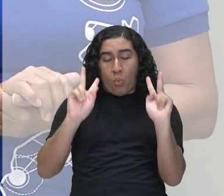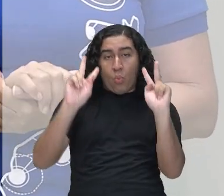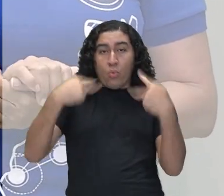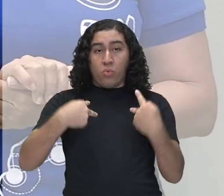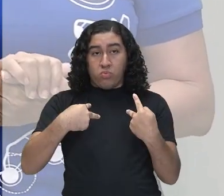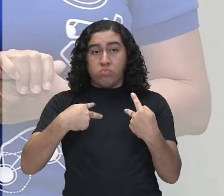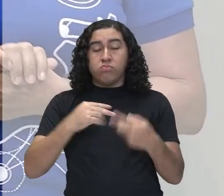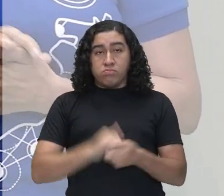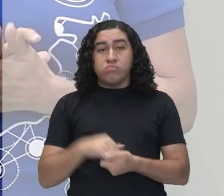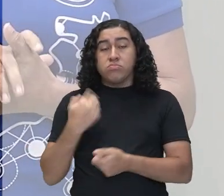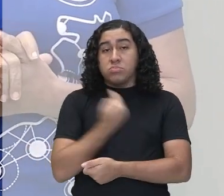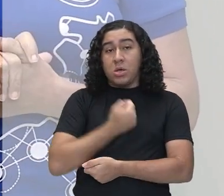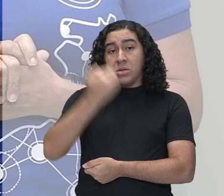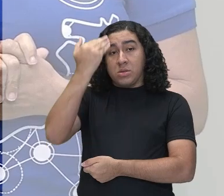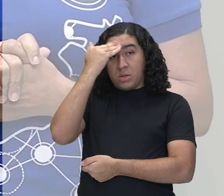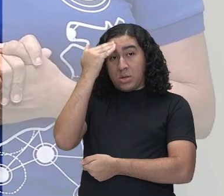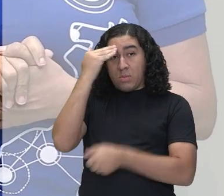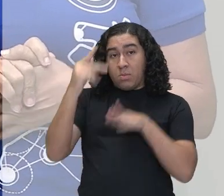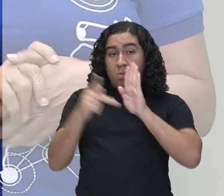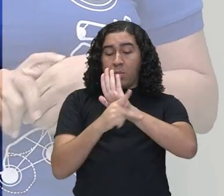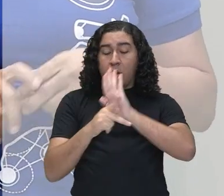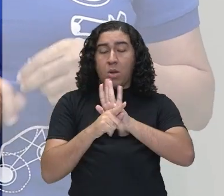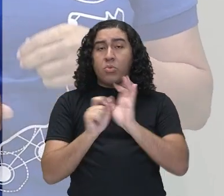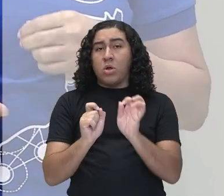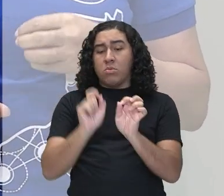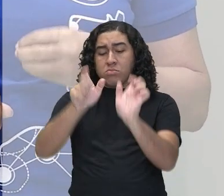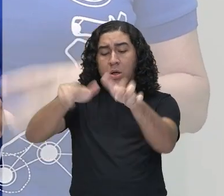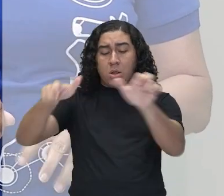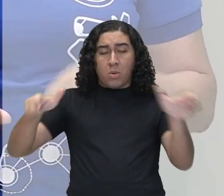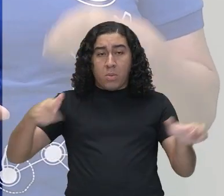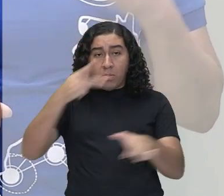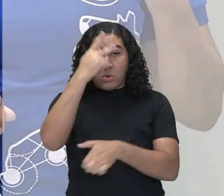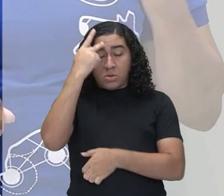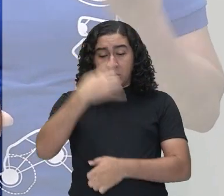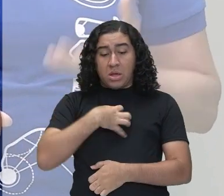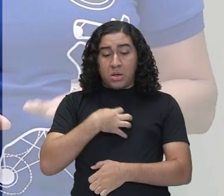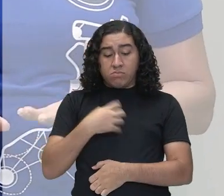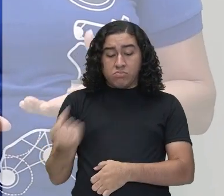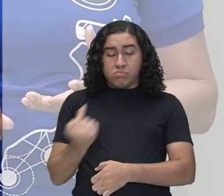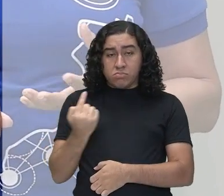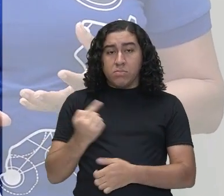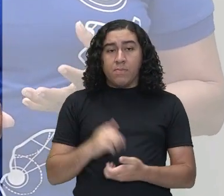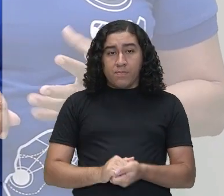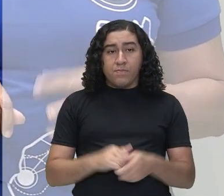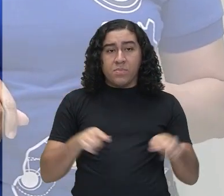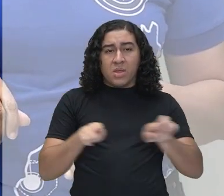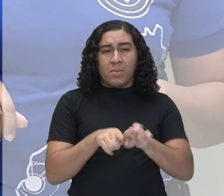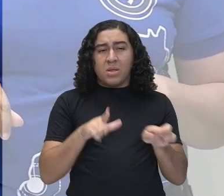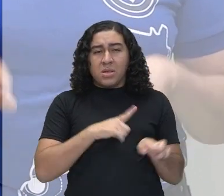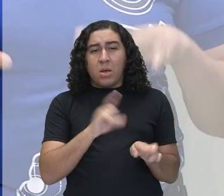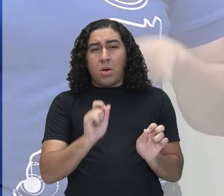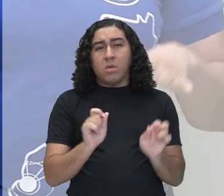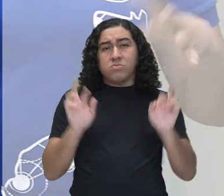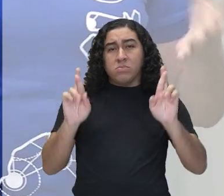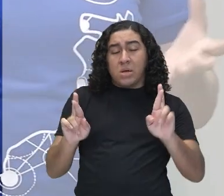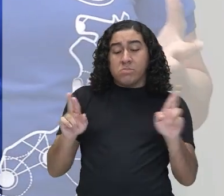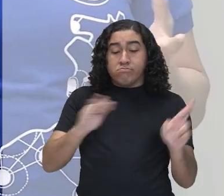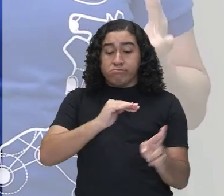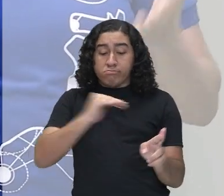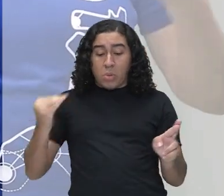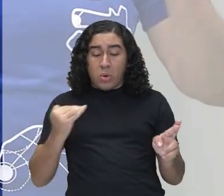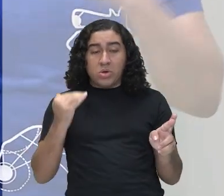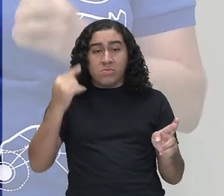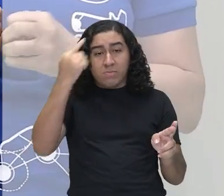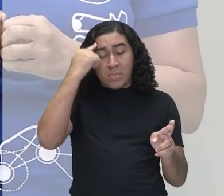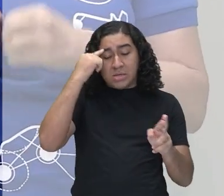nessa individualidade, né, que eles tinham, tédio e espera da morte como possível